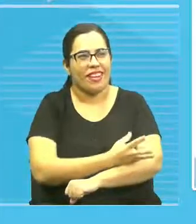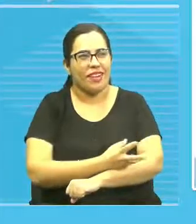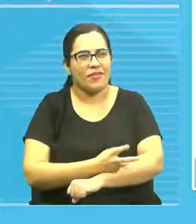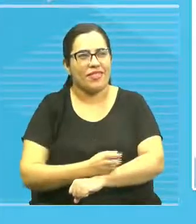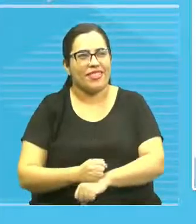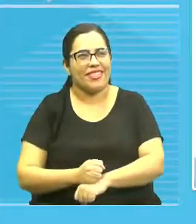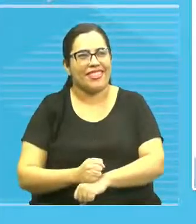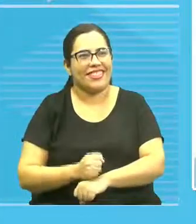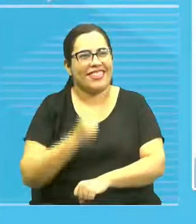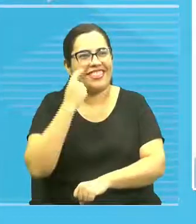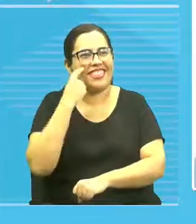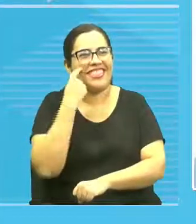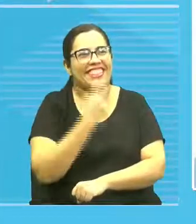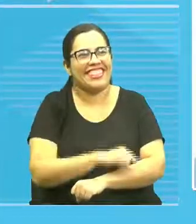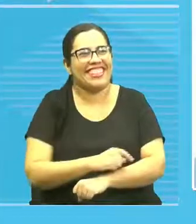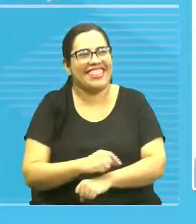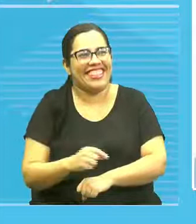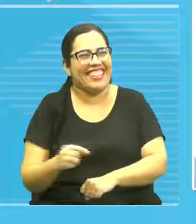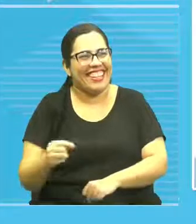acha?